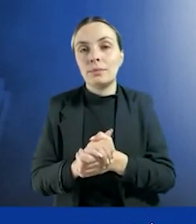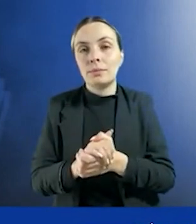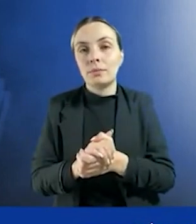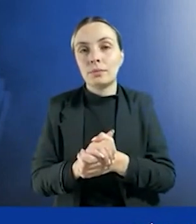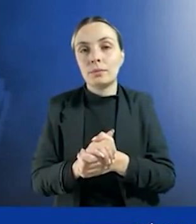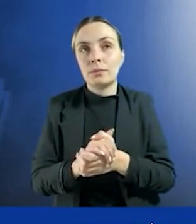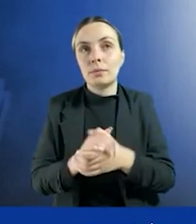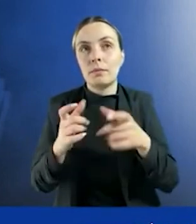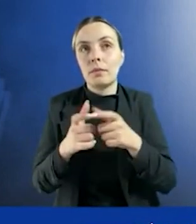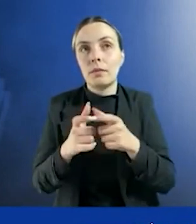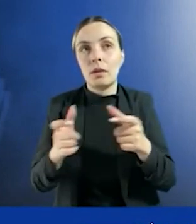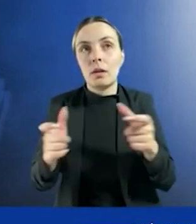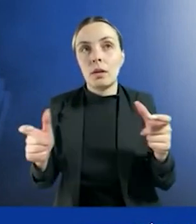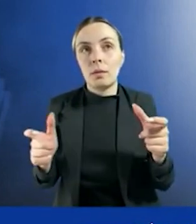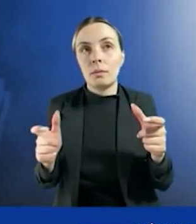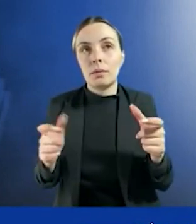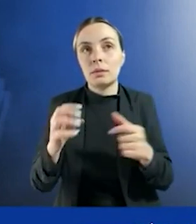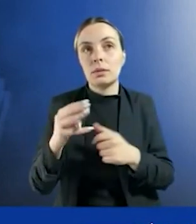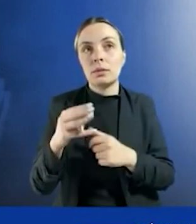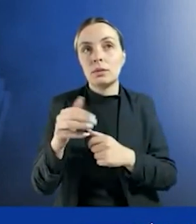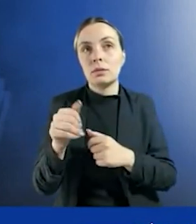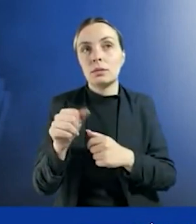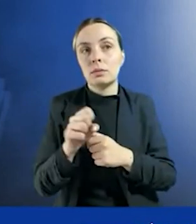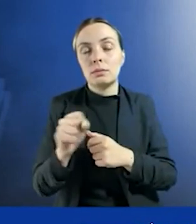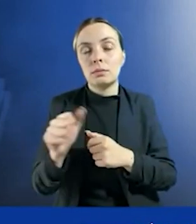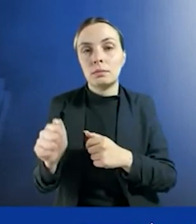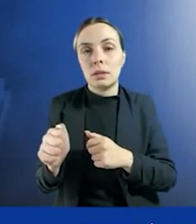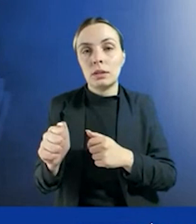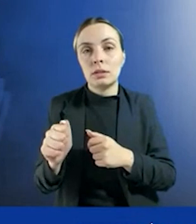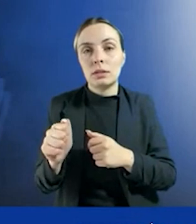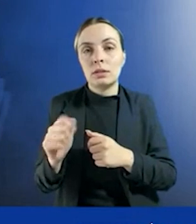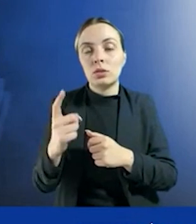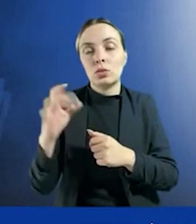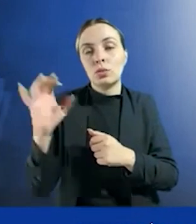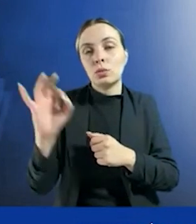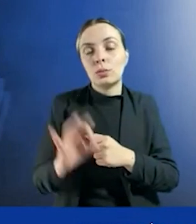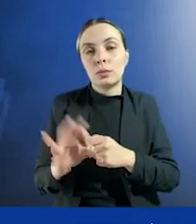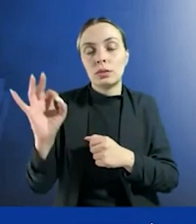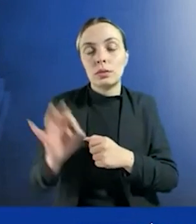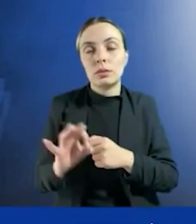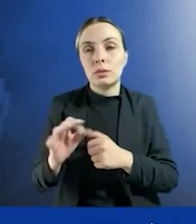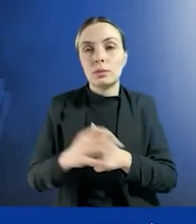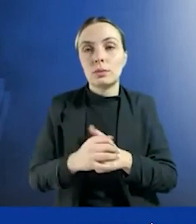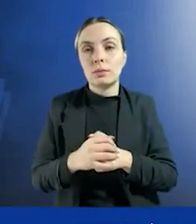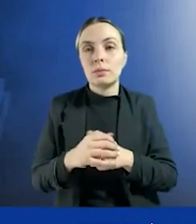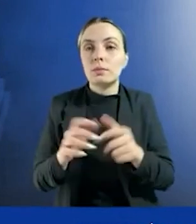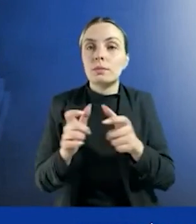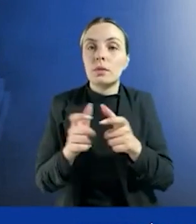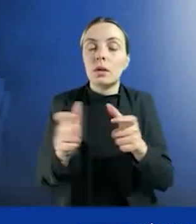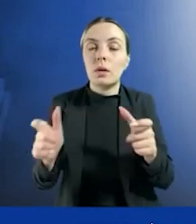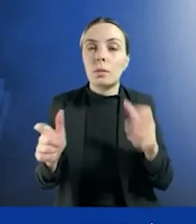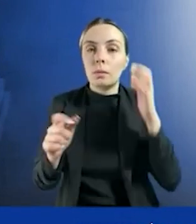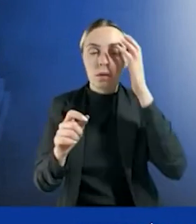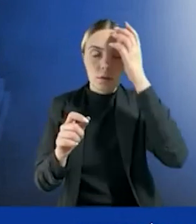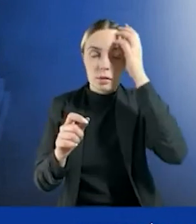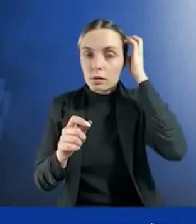Aumentando a massa SOC de 1%, aumenta